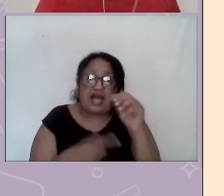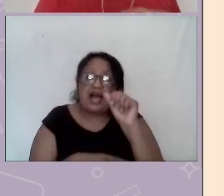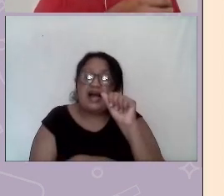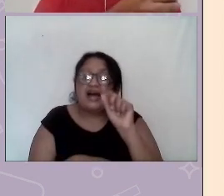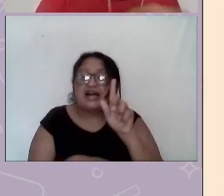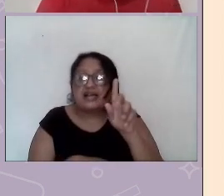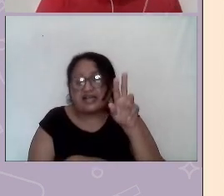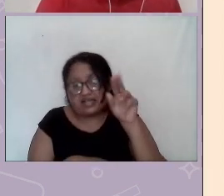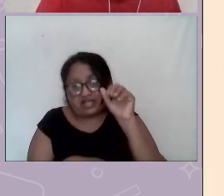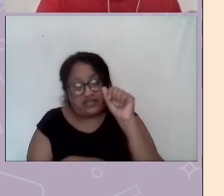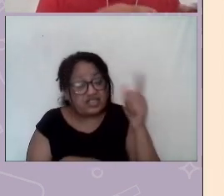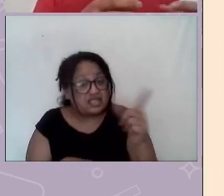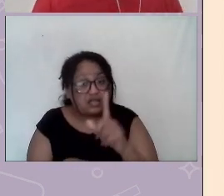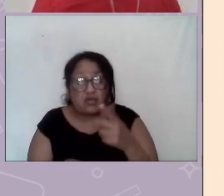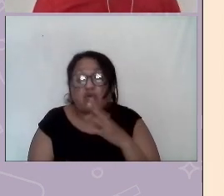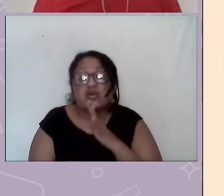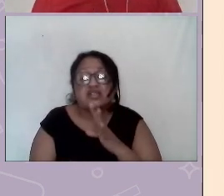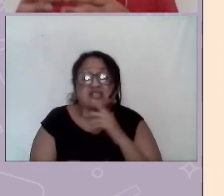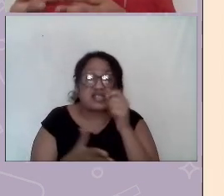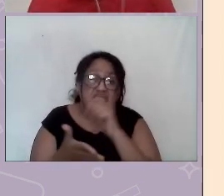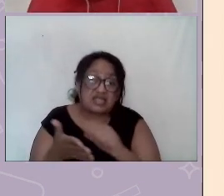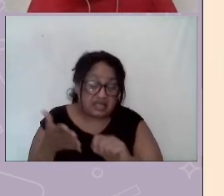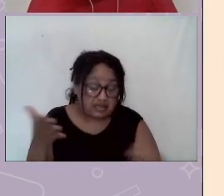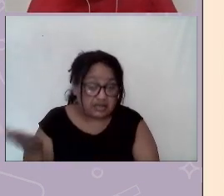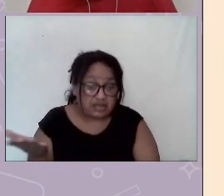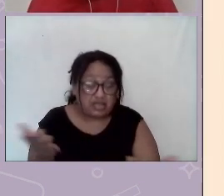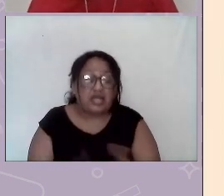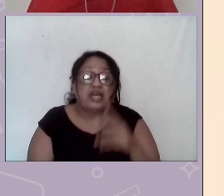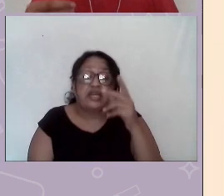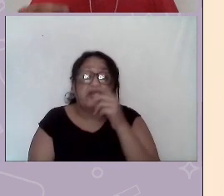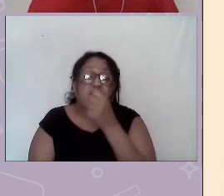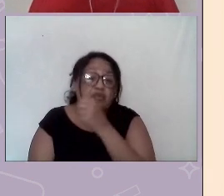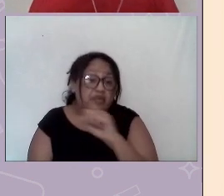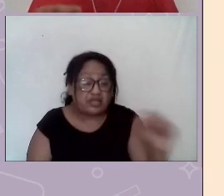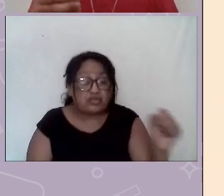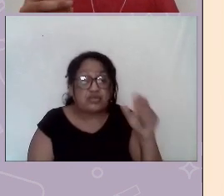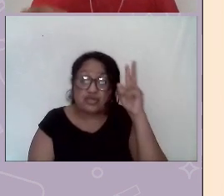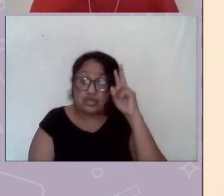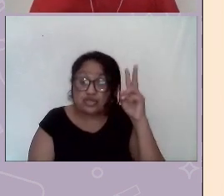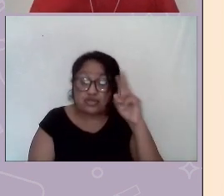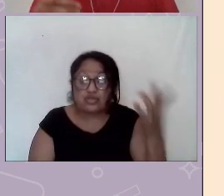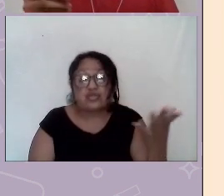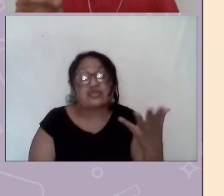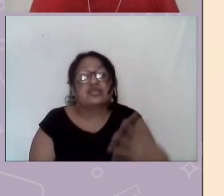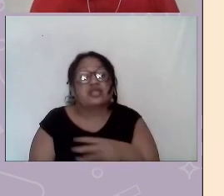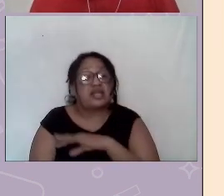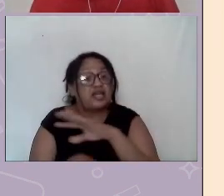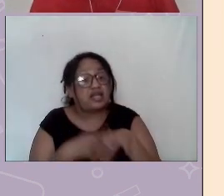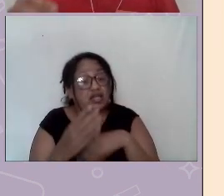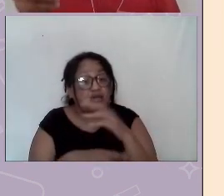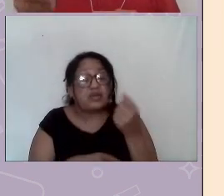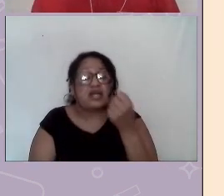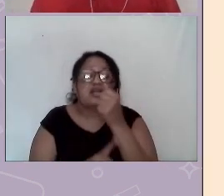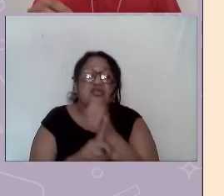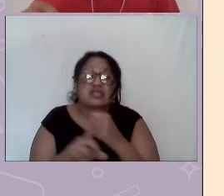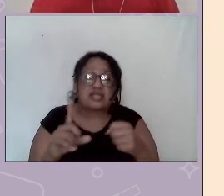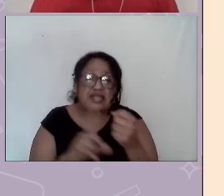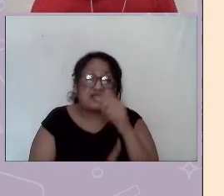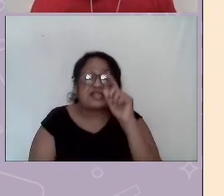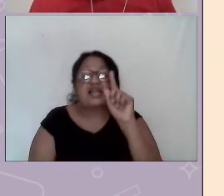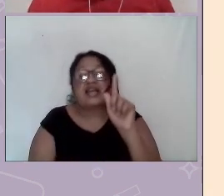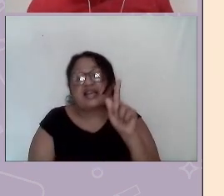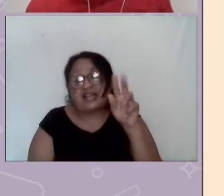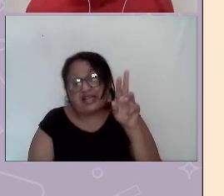conheciam a escrita e o período histórico que engloba as sociedades gráficas aquelas